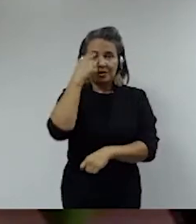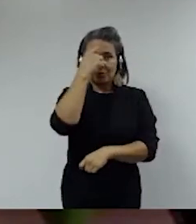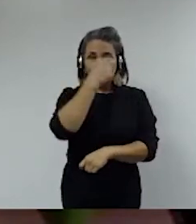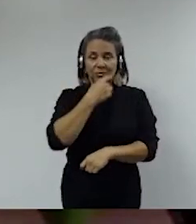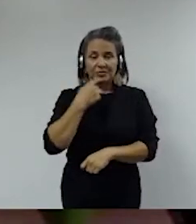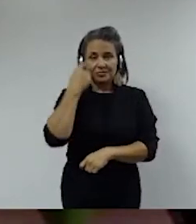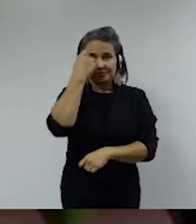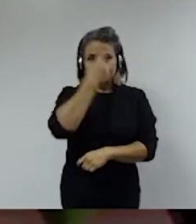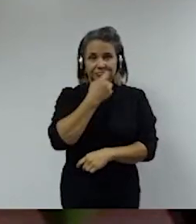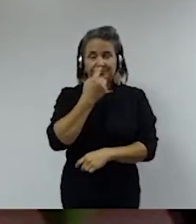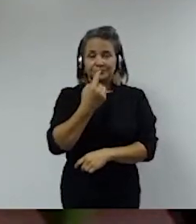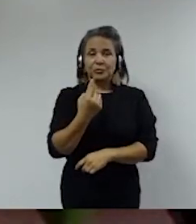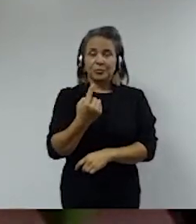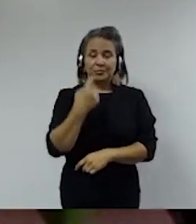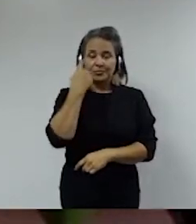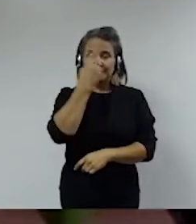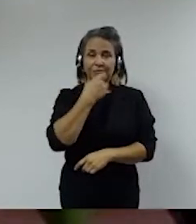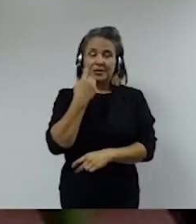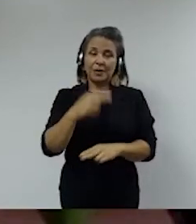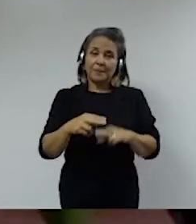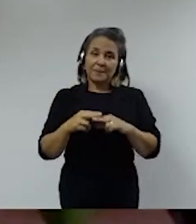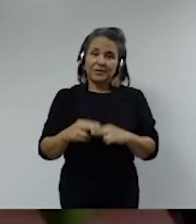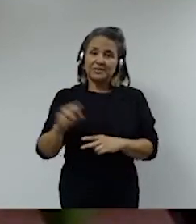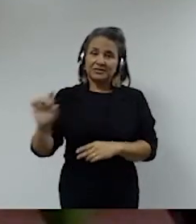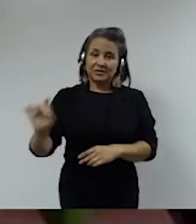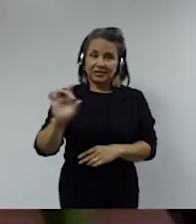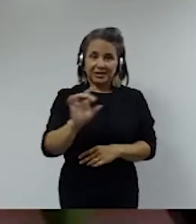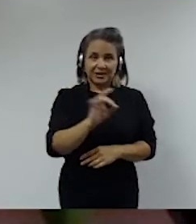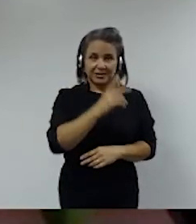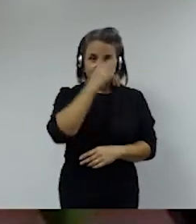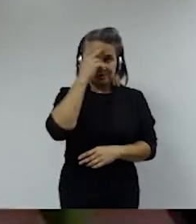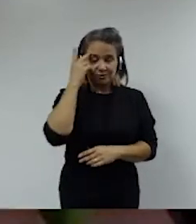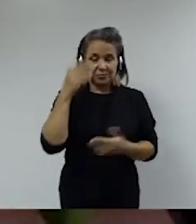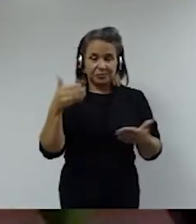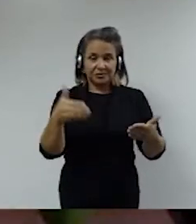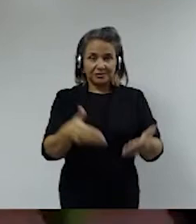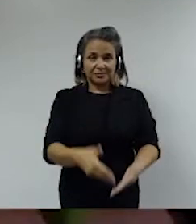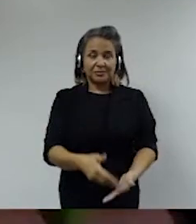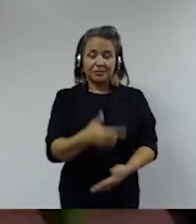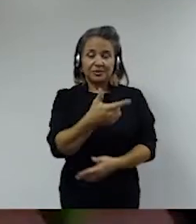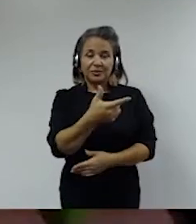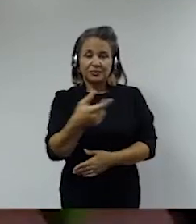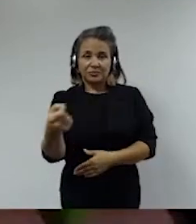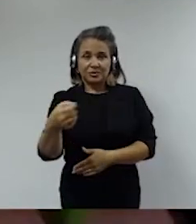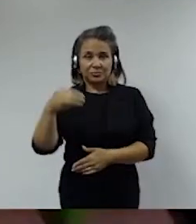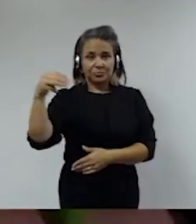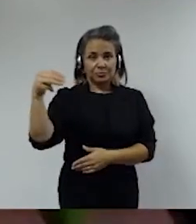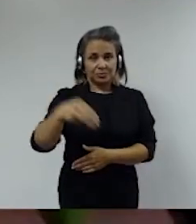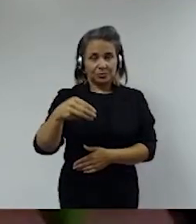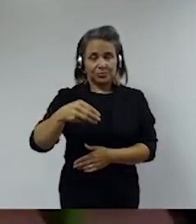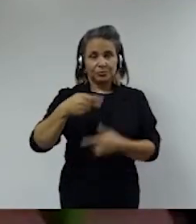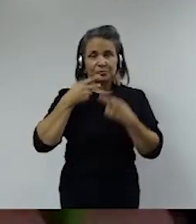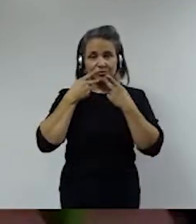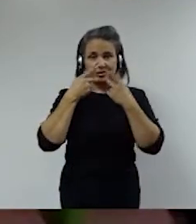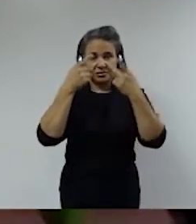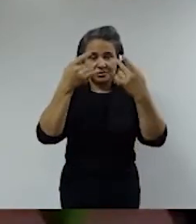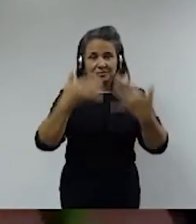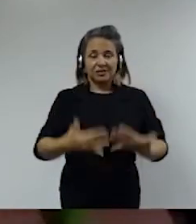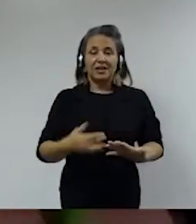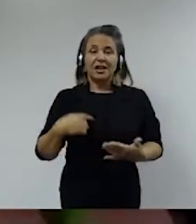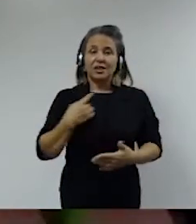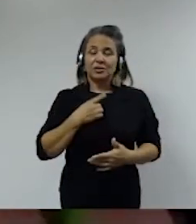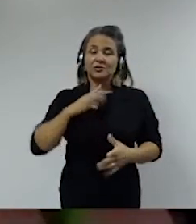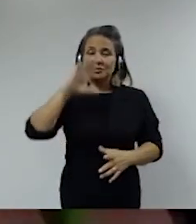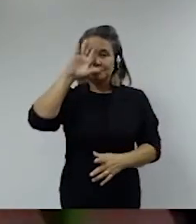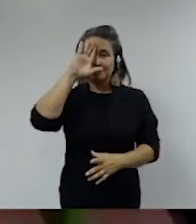hora. Portanto, nós temos uma previsão de que cada um de vocês participe com fala de 20 minutos. E assim nós cumpriremos